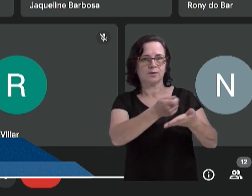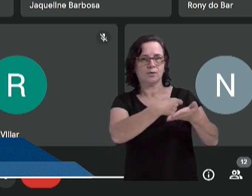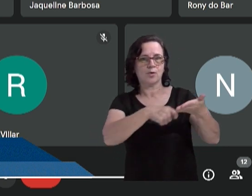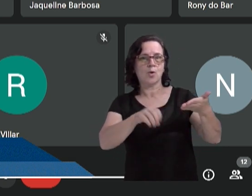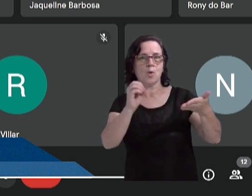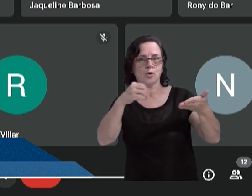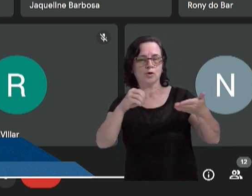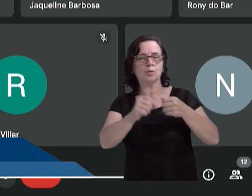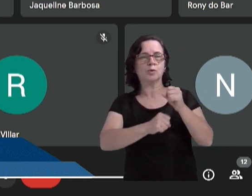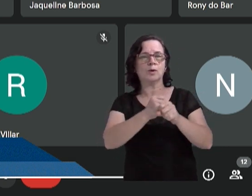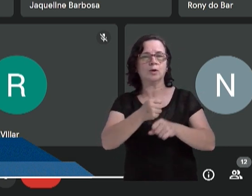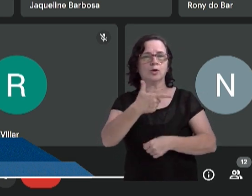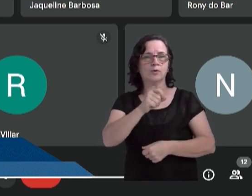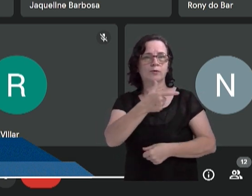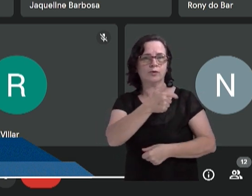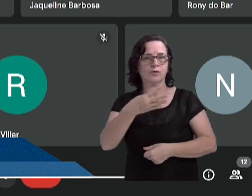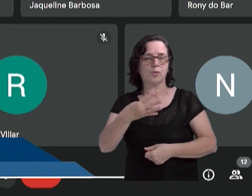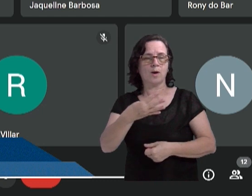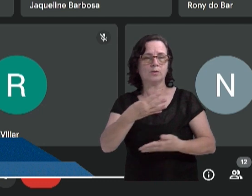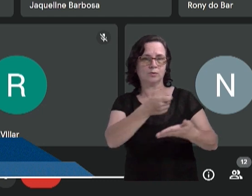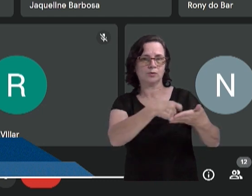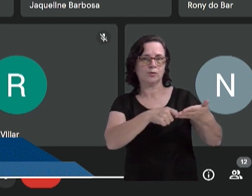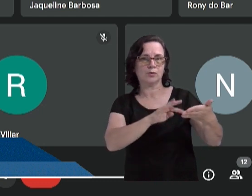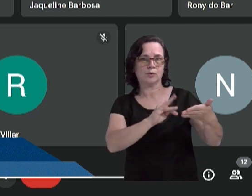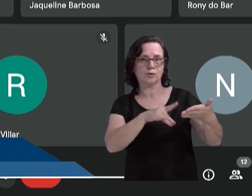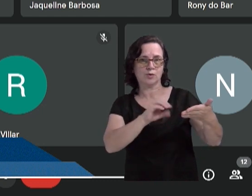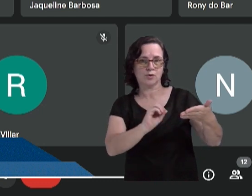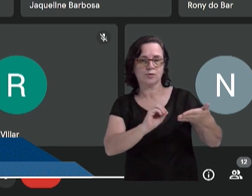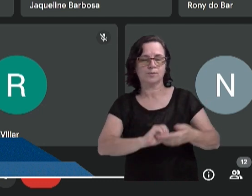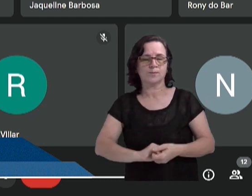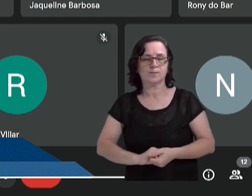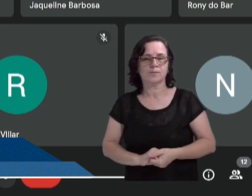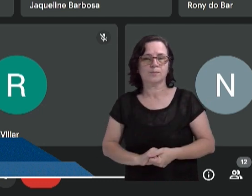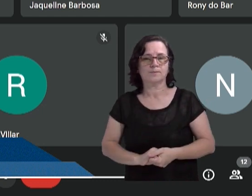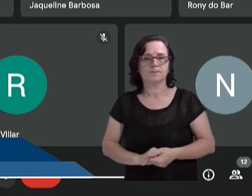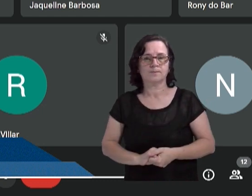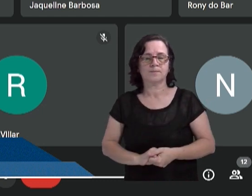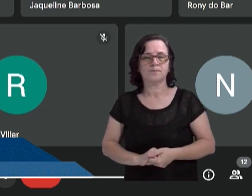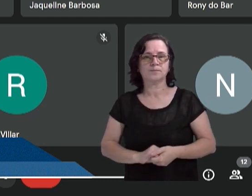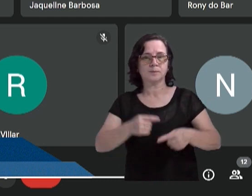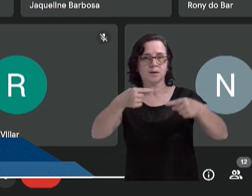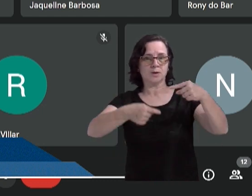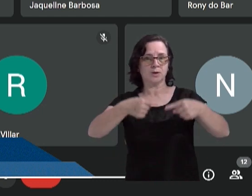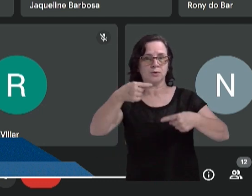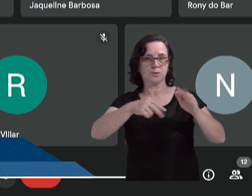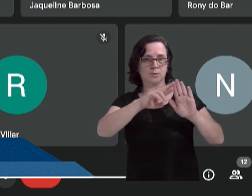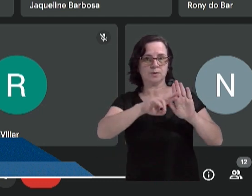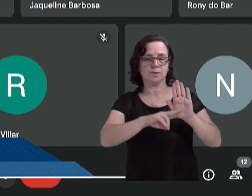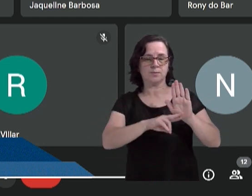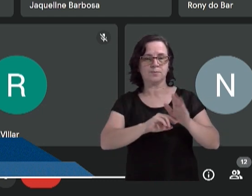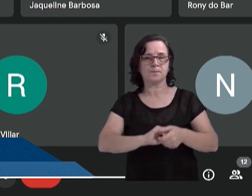de abrigos municipais para acolher os animais em abandono e vulnerabilidade na cidade, a